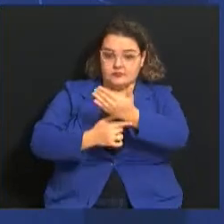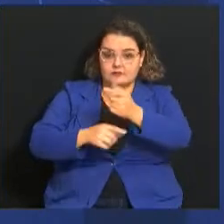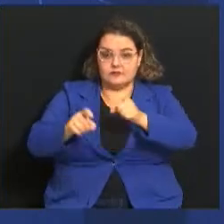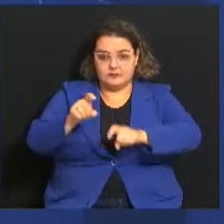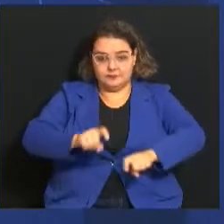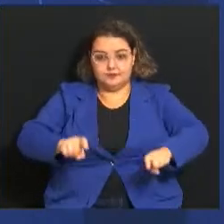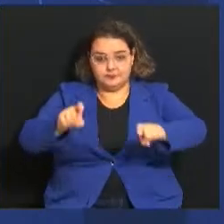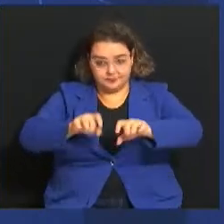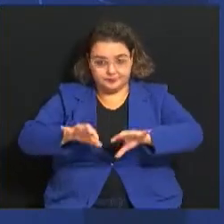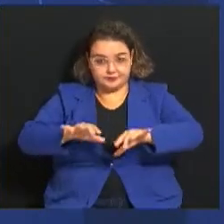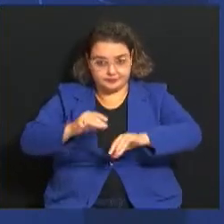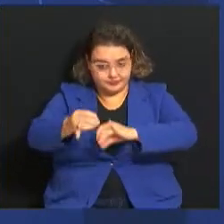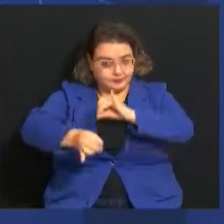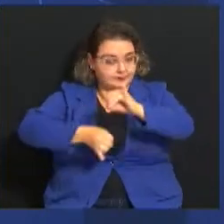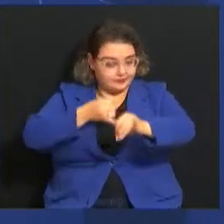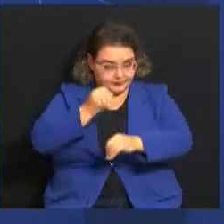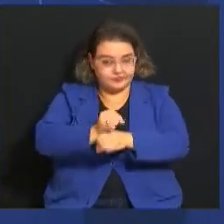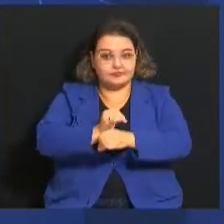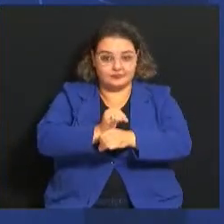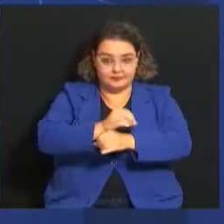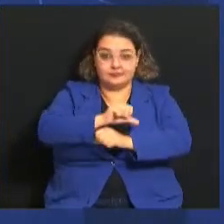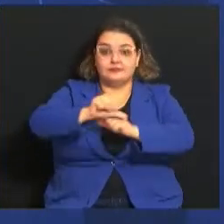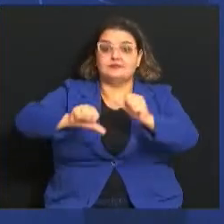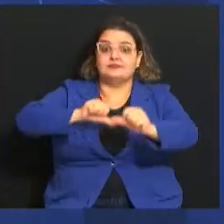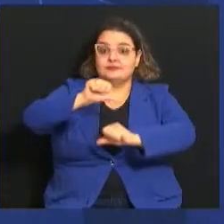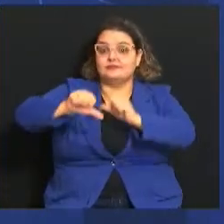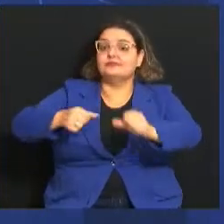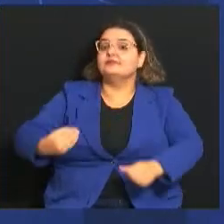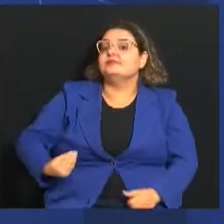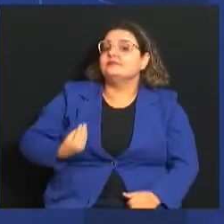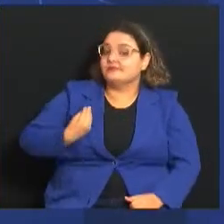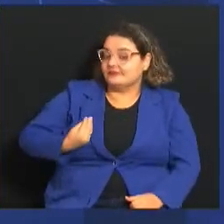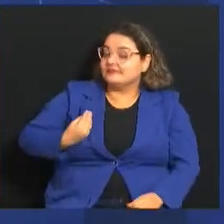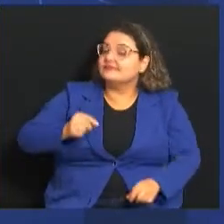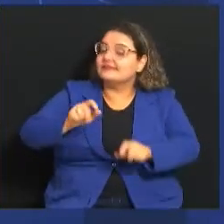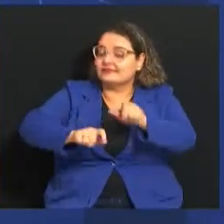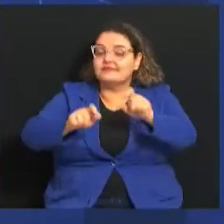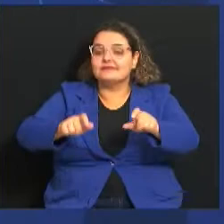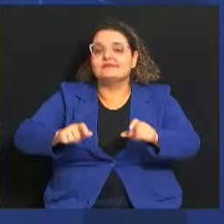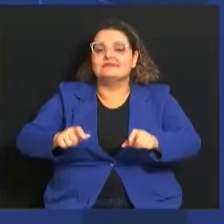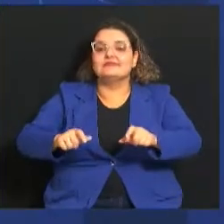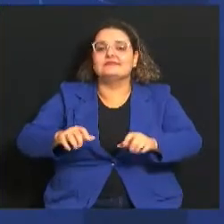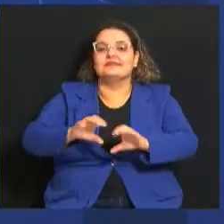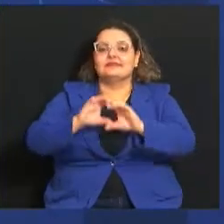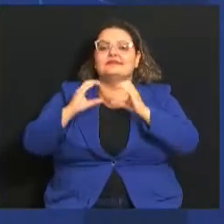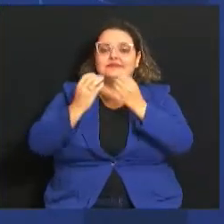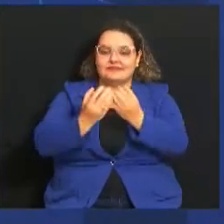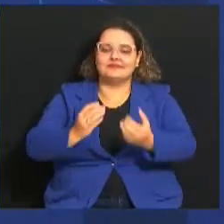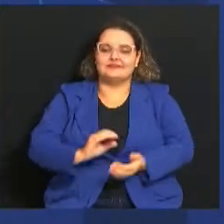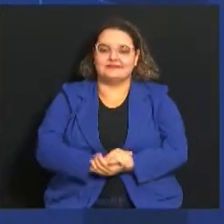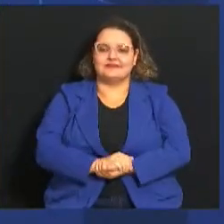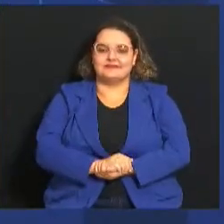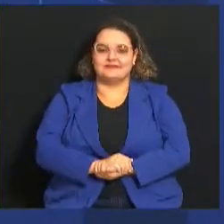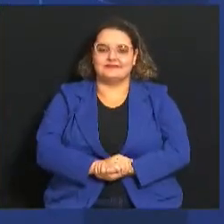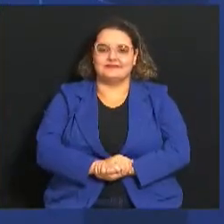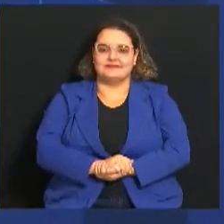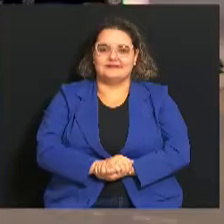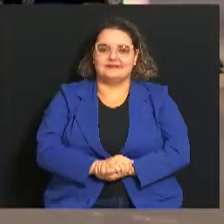e a internet para transformar a vida da população nas comunidades.